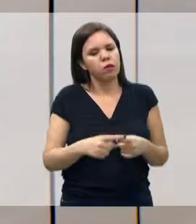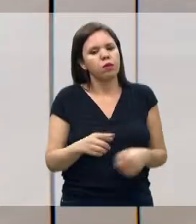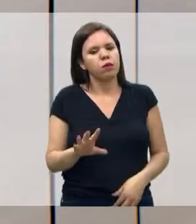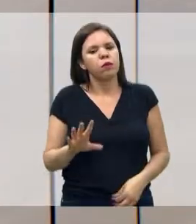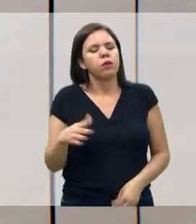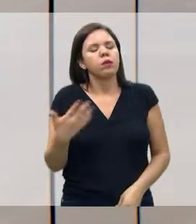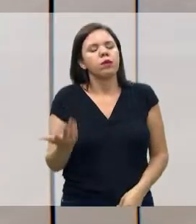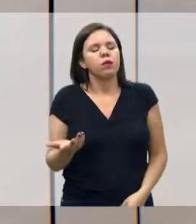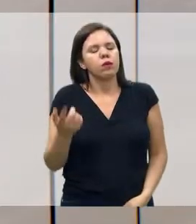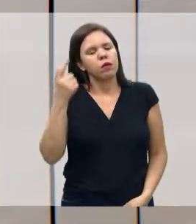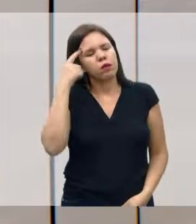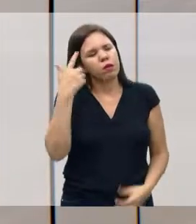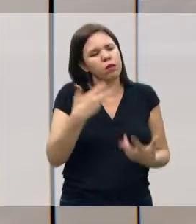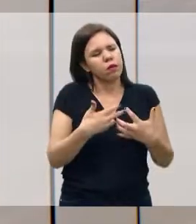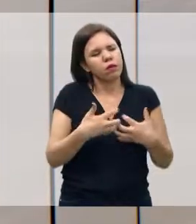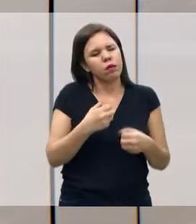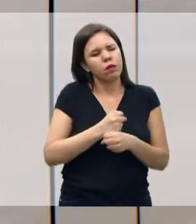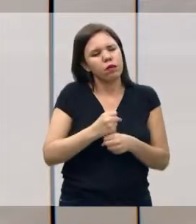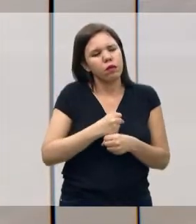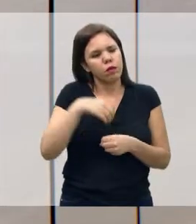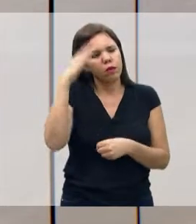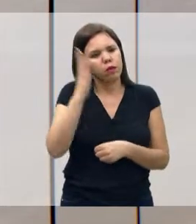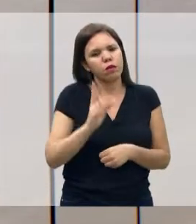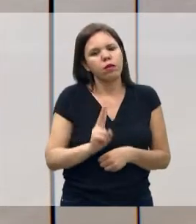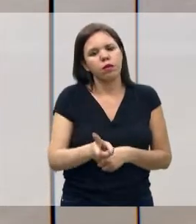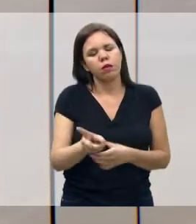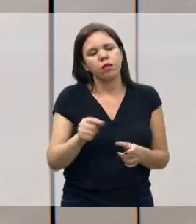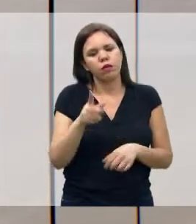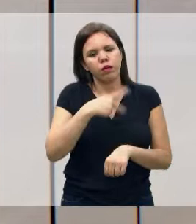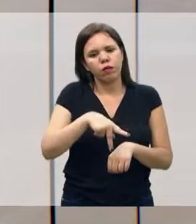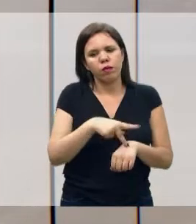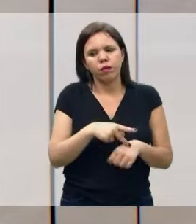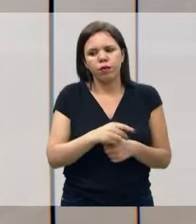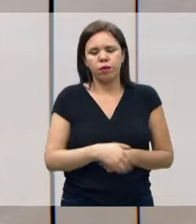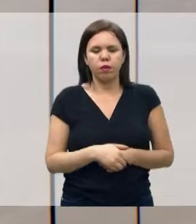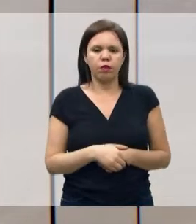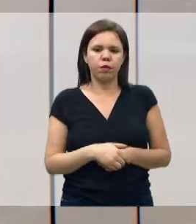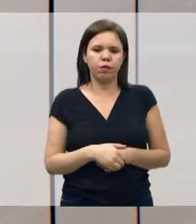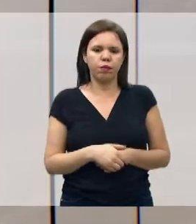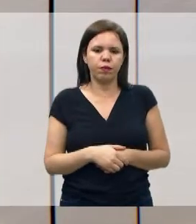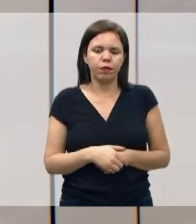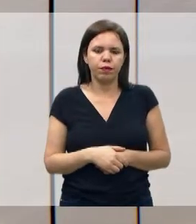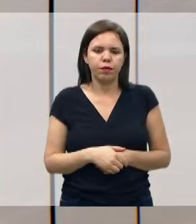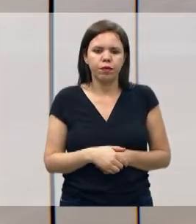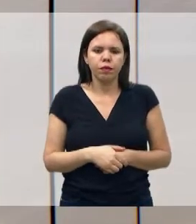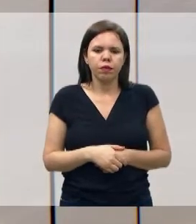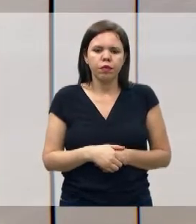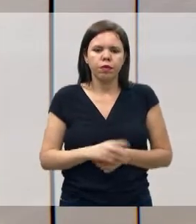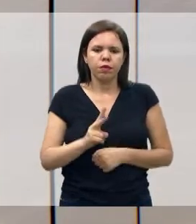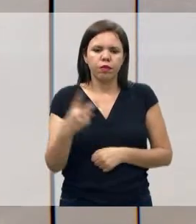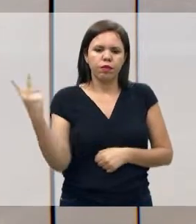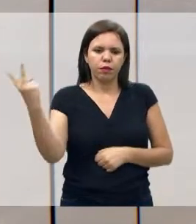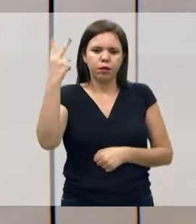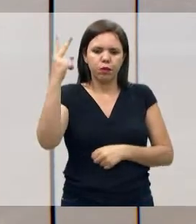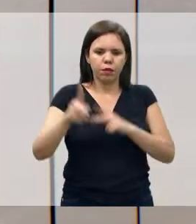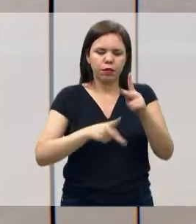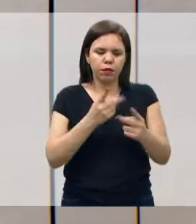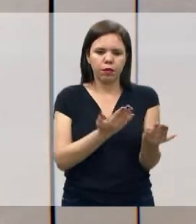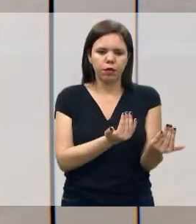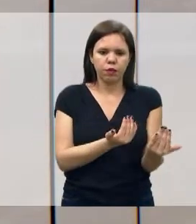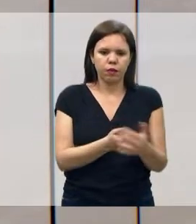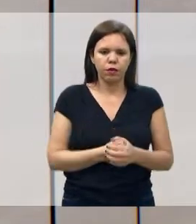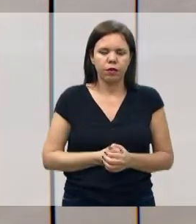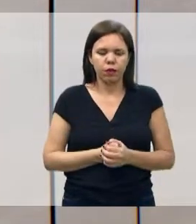se a gente pensar há alguns anos, o Brasil sempre foi um país que cultuou e sempre valorizou muito a